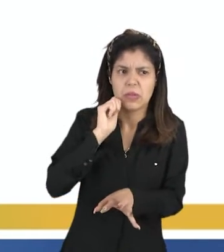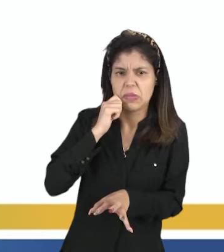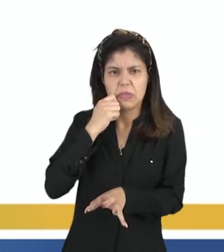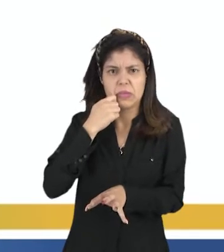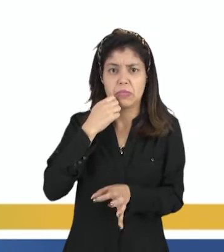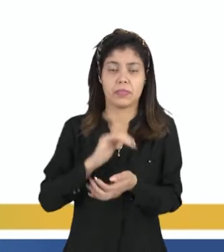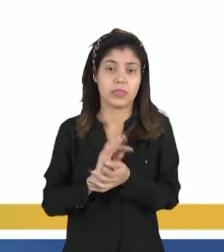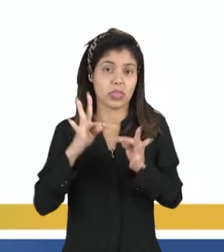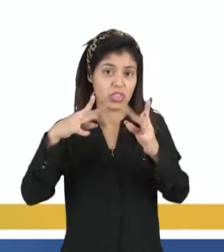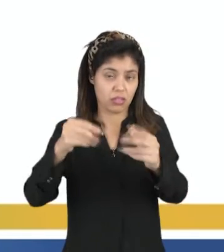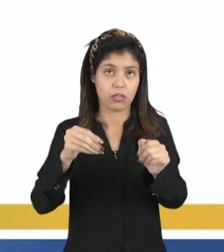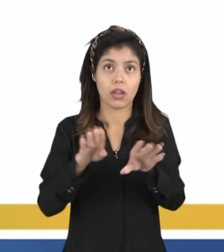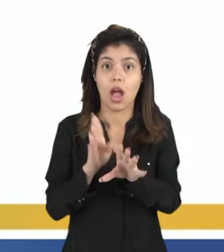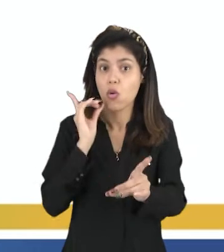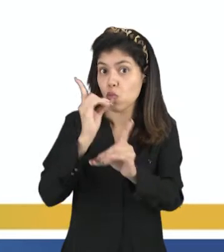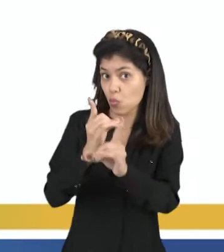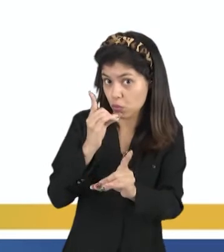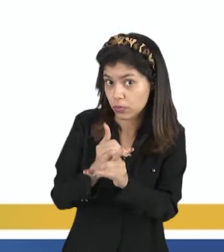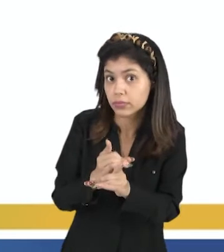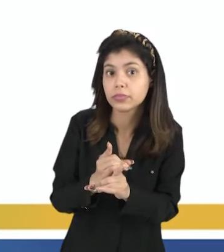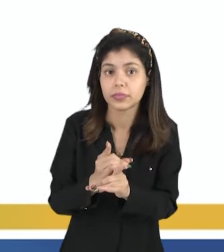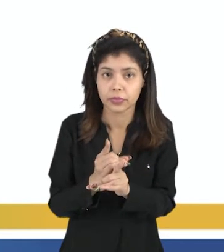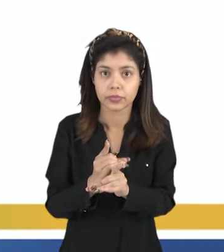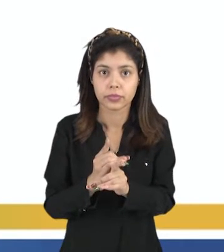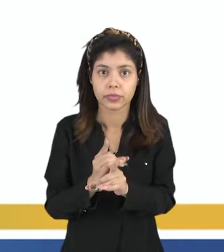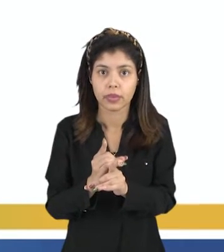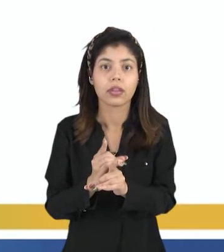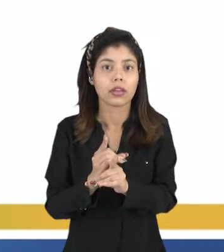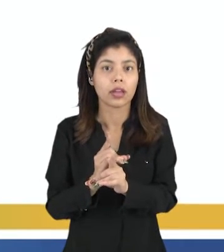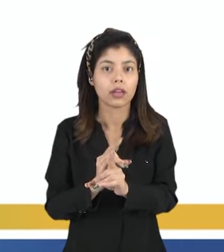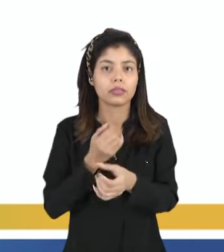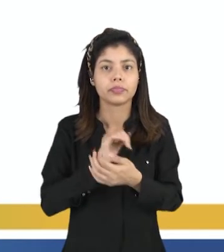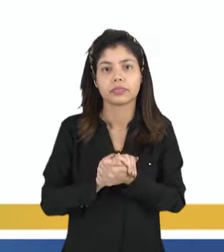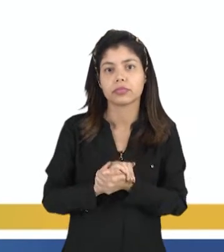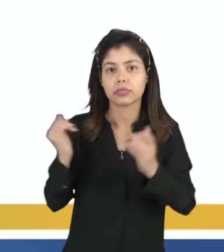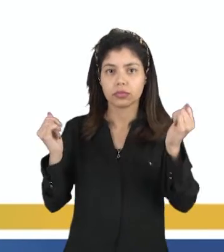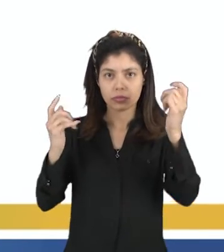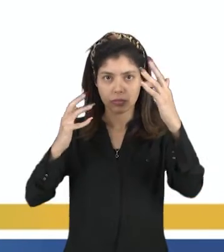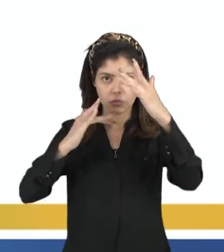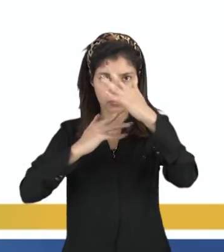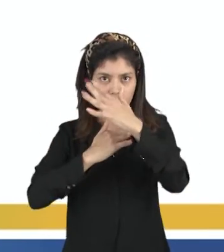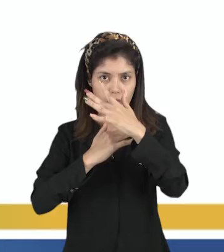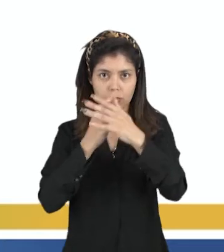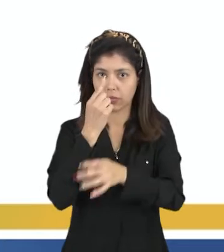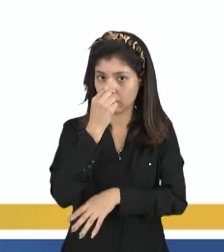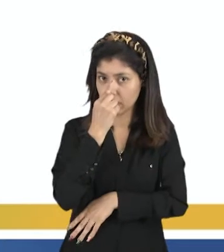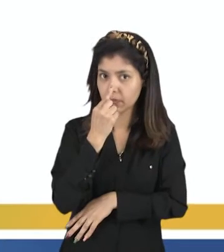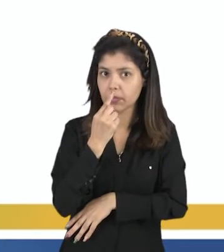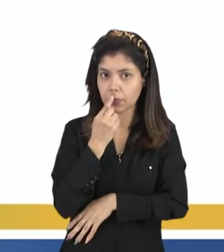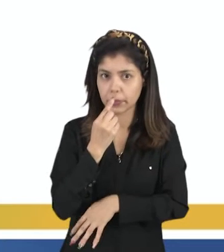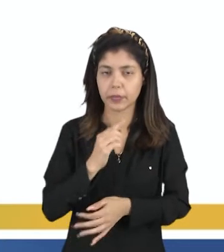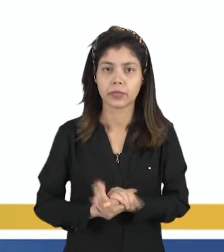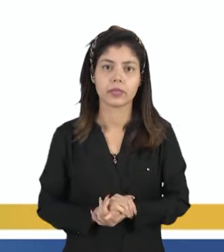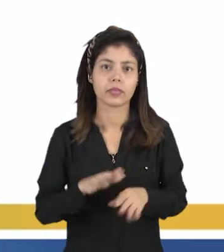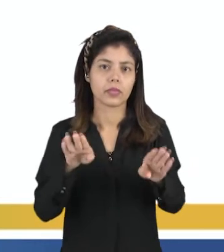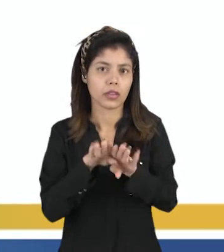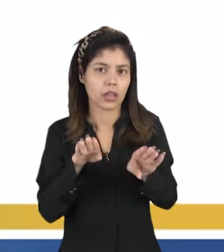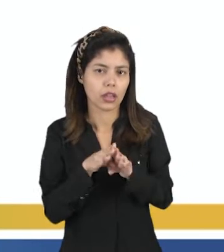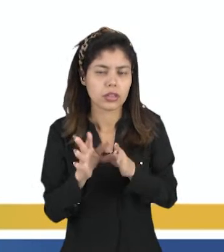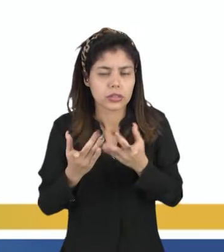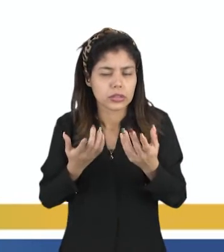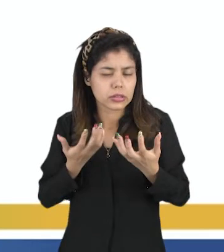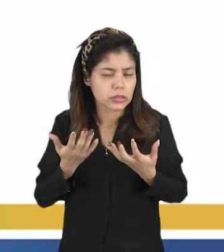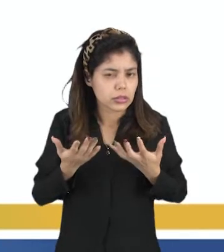sua vez, os odores são identificados pelos nervos que estão localizados no nariz. Mas, dessa forma, as sensações elas